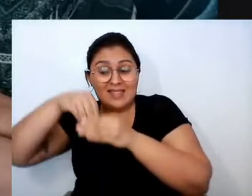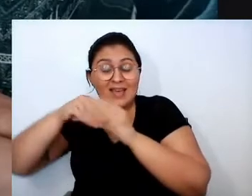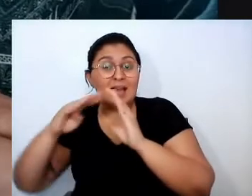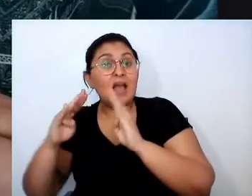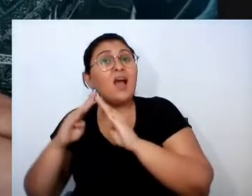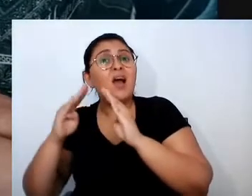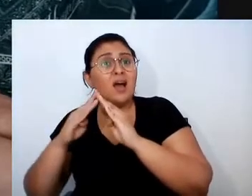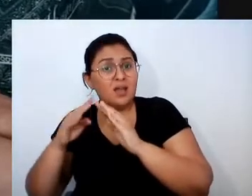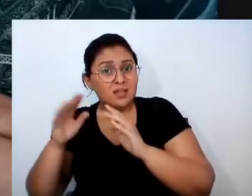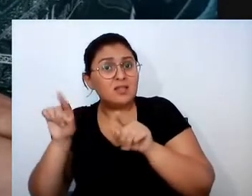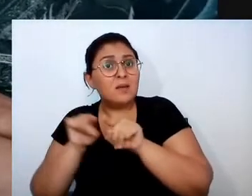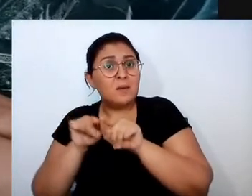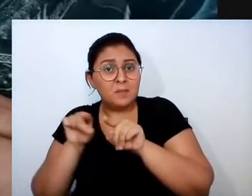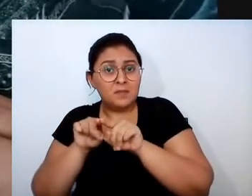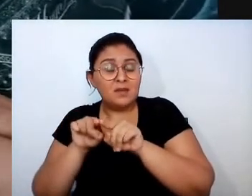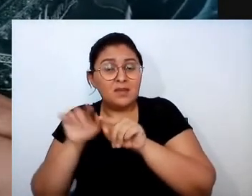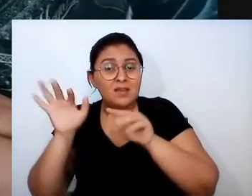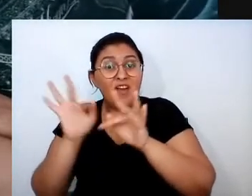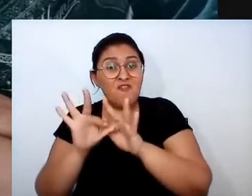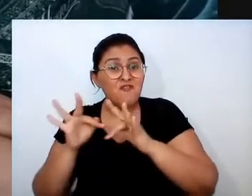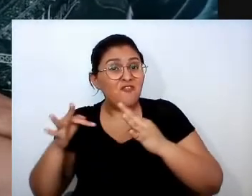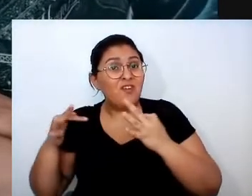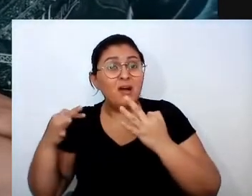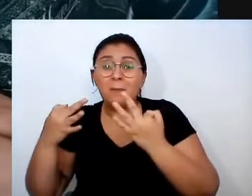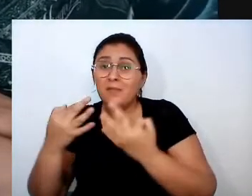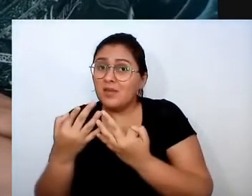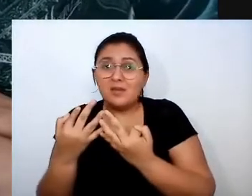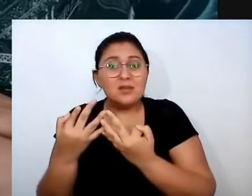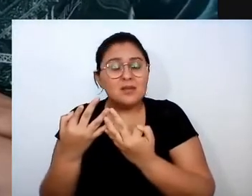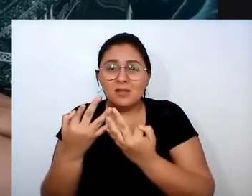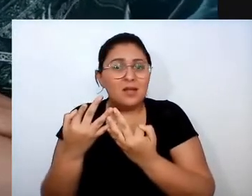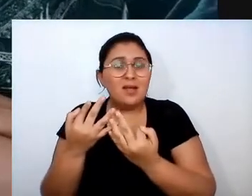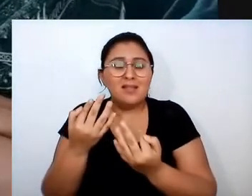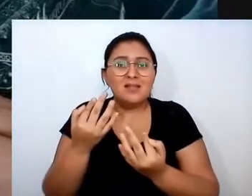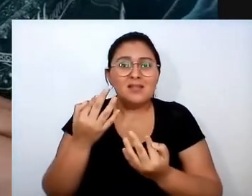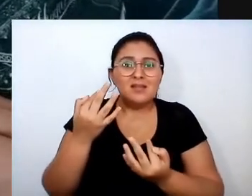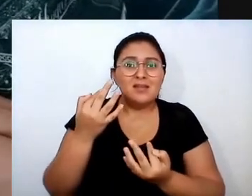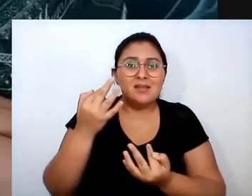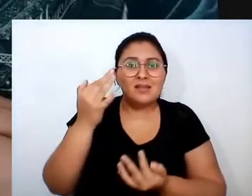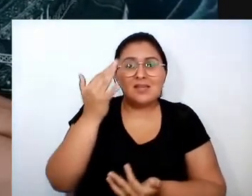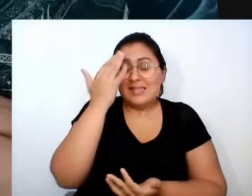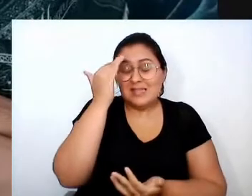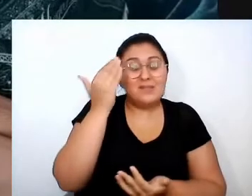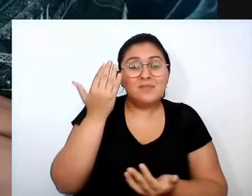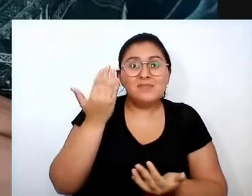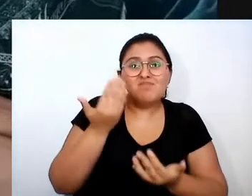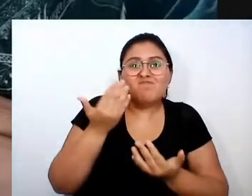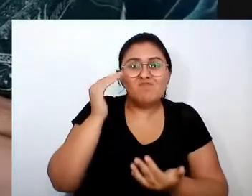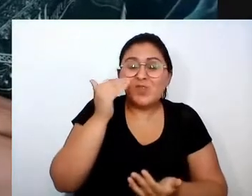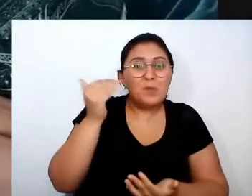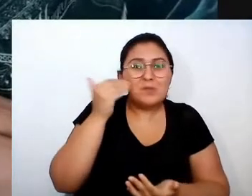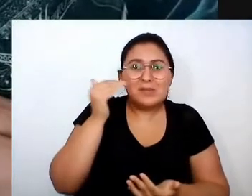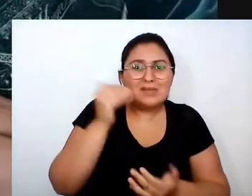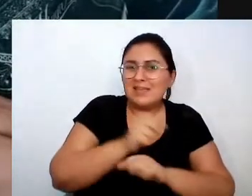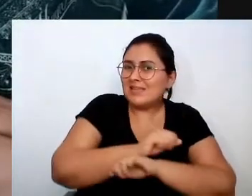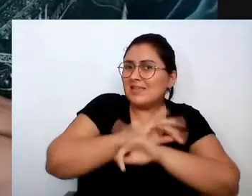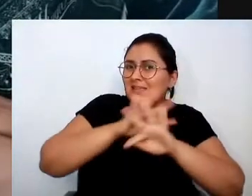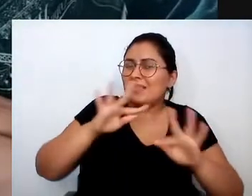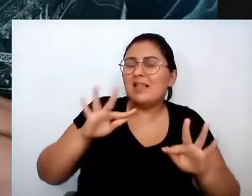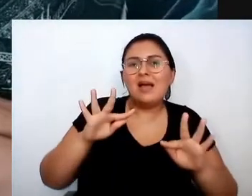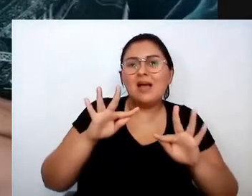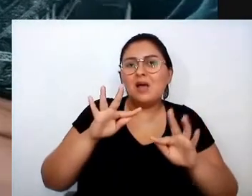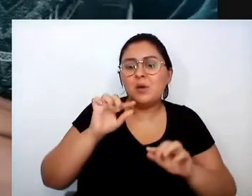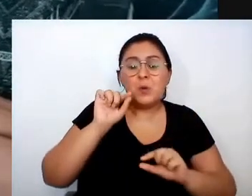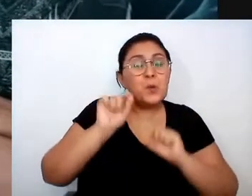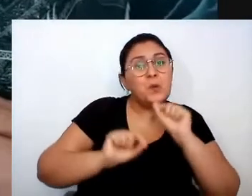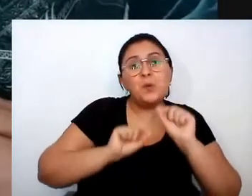às vezes as famílias não compreendem a própria situação da pessoa com deficiência. Então, se a família que está em casa, que tem que dar mais